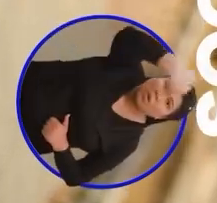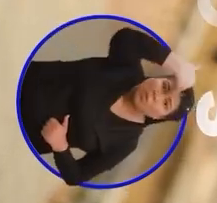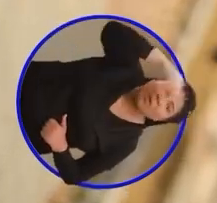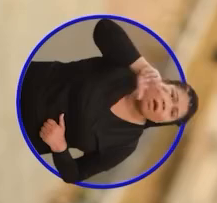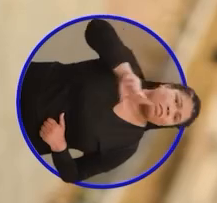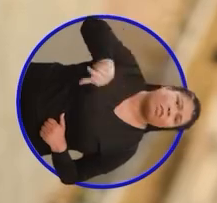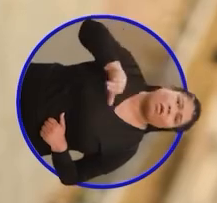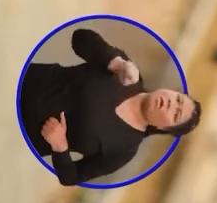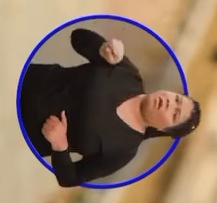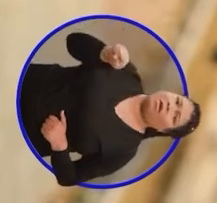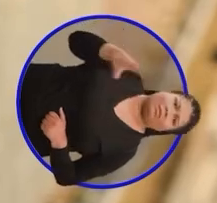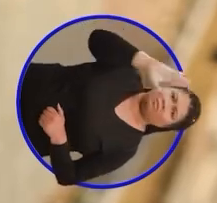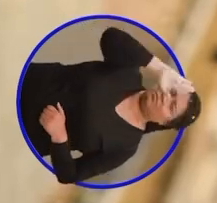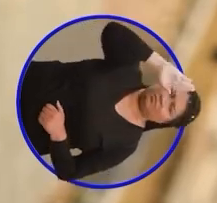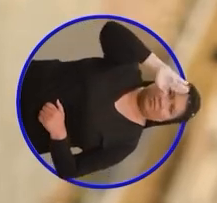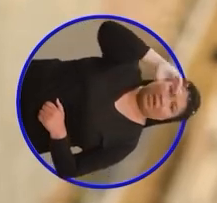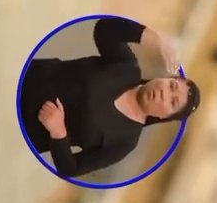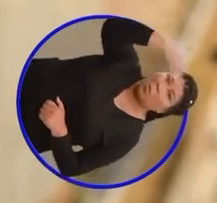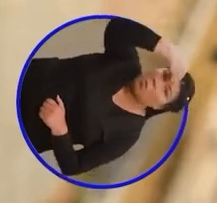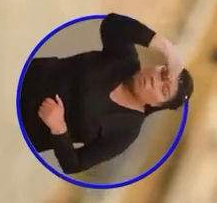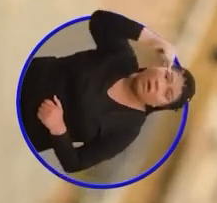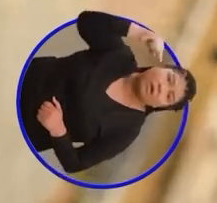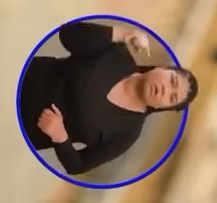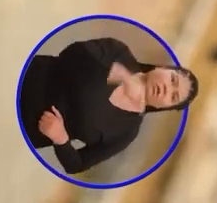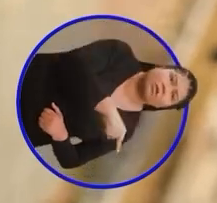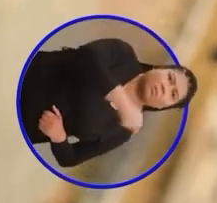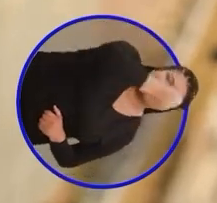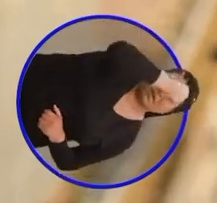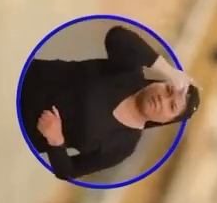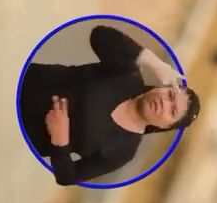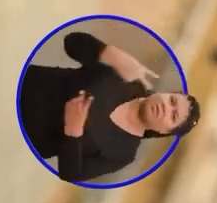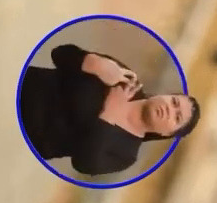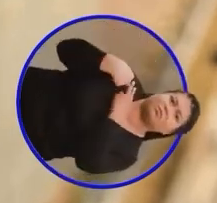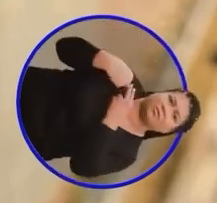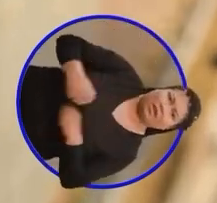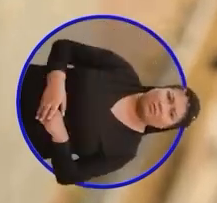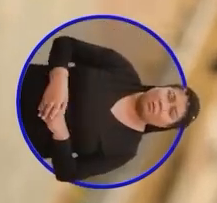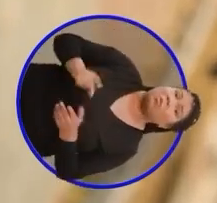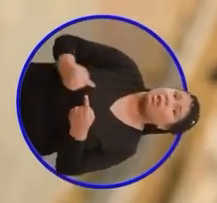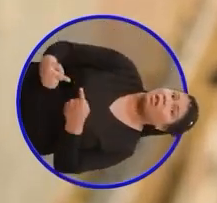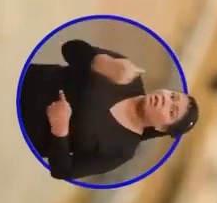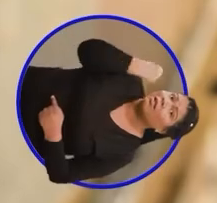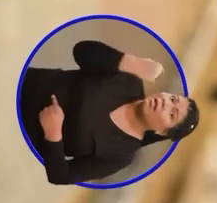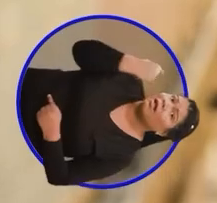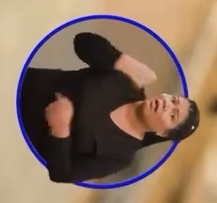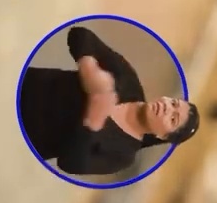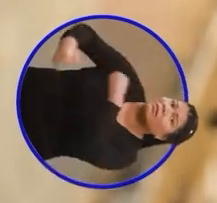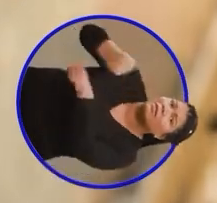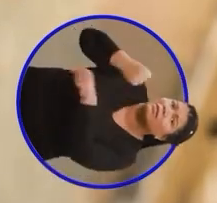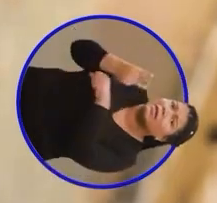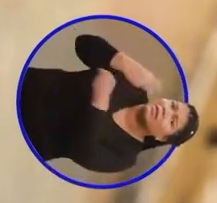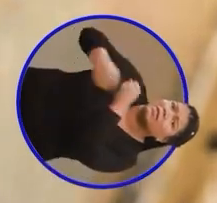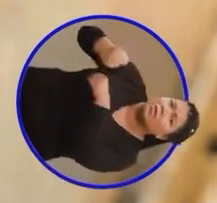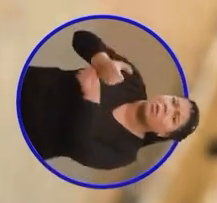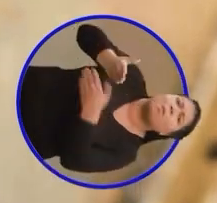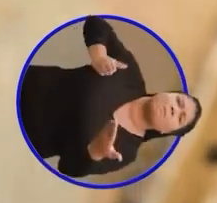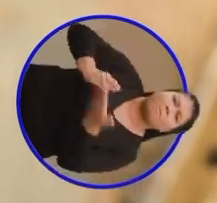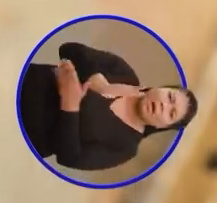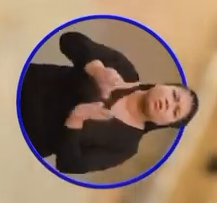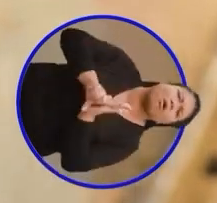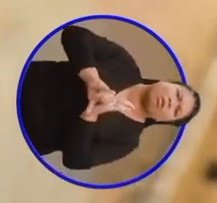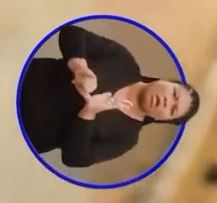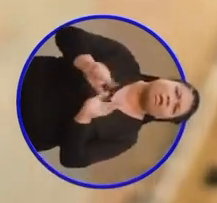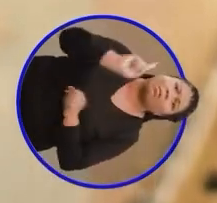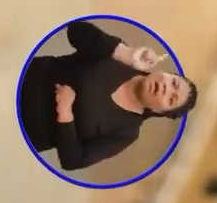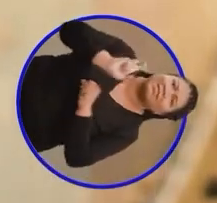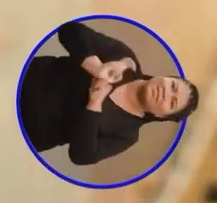a culpa não é dos guardas. A responsabilidade é do prefeito. Já que aprovamos lá na Assembleia, há mais de